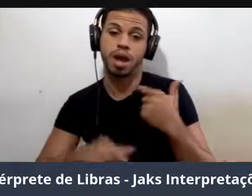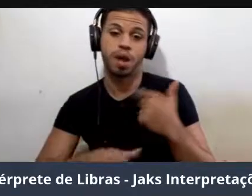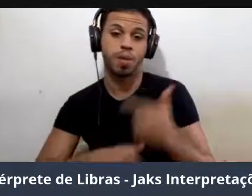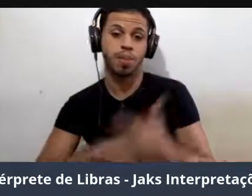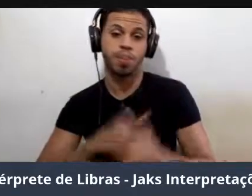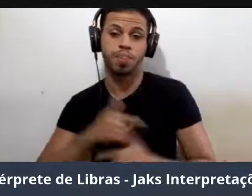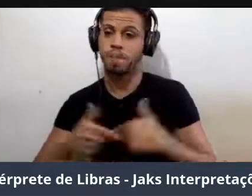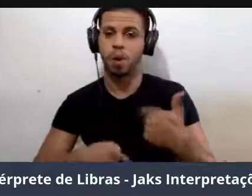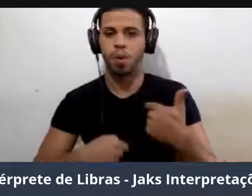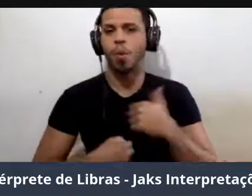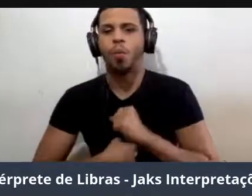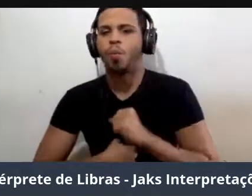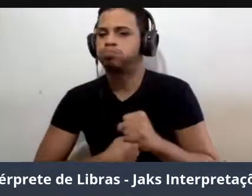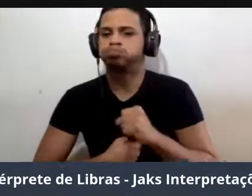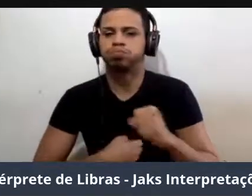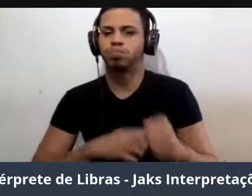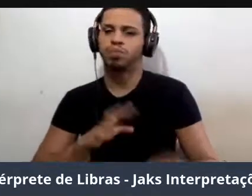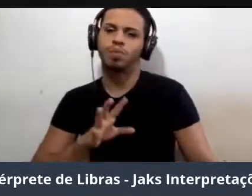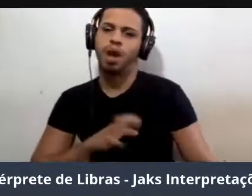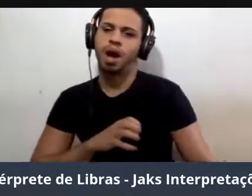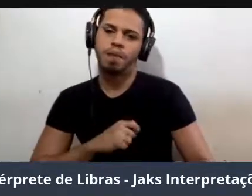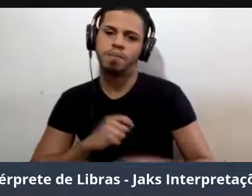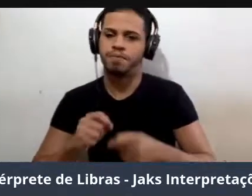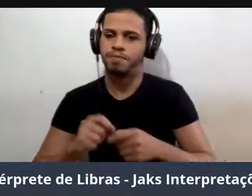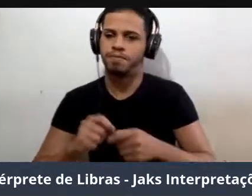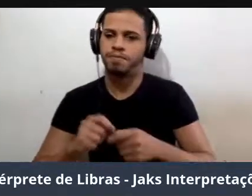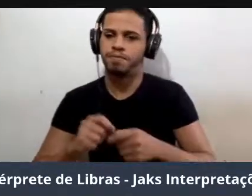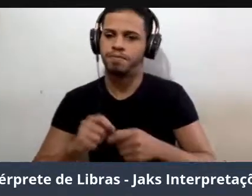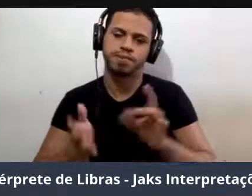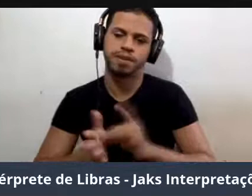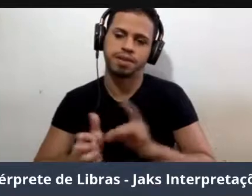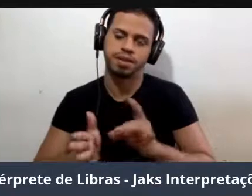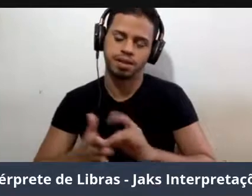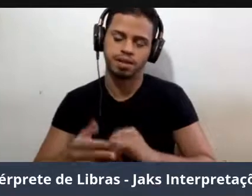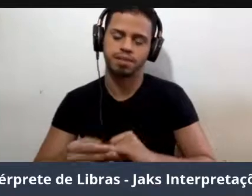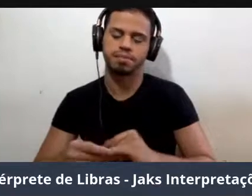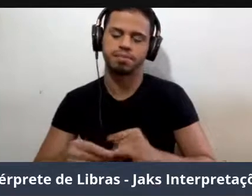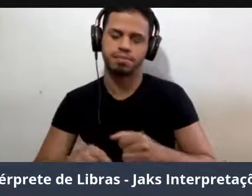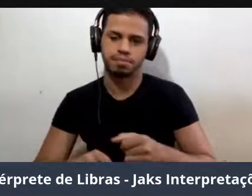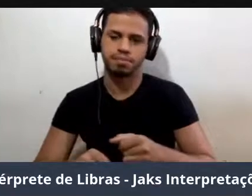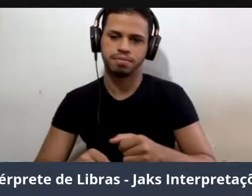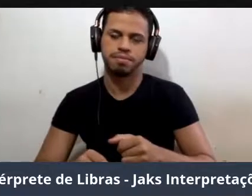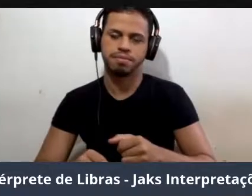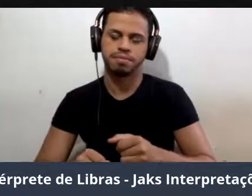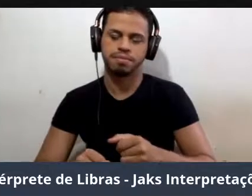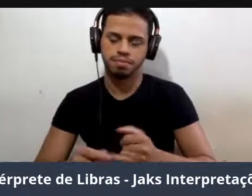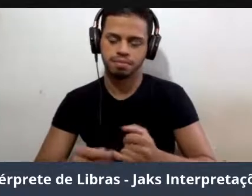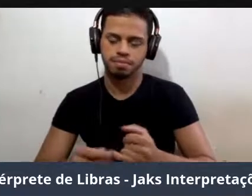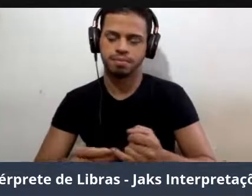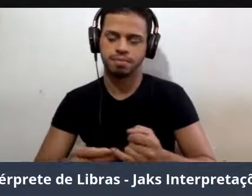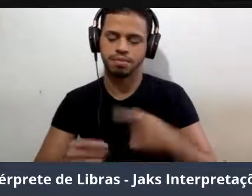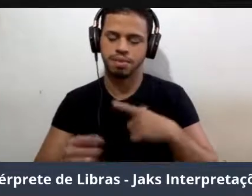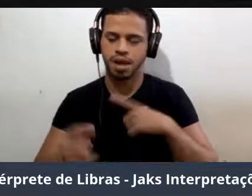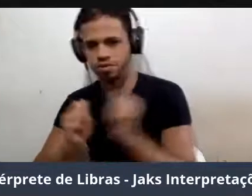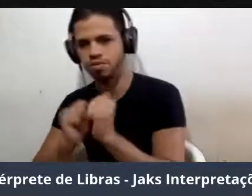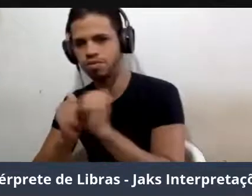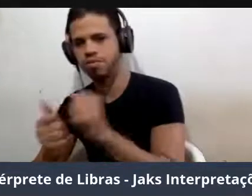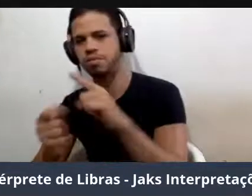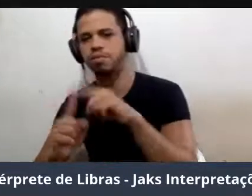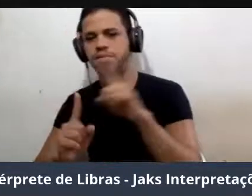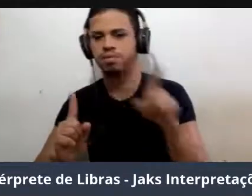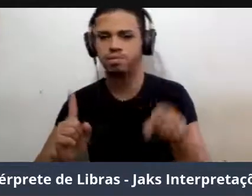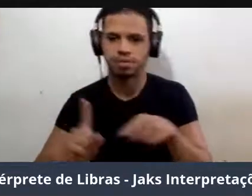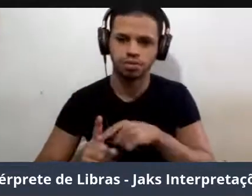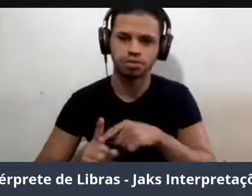adoro, eu amo fazer. É tá partejando, tá ali com a gestante. E eu